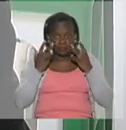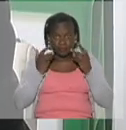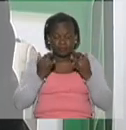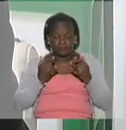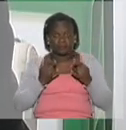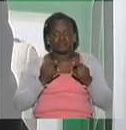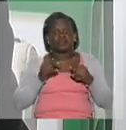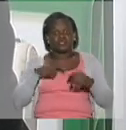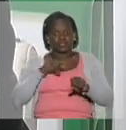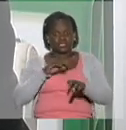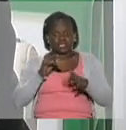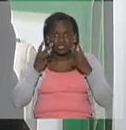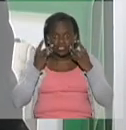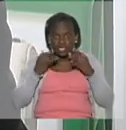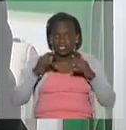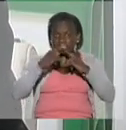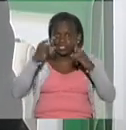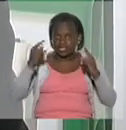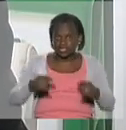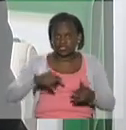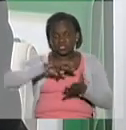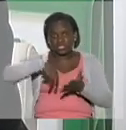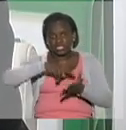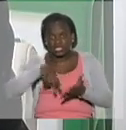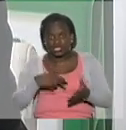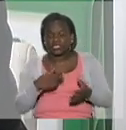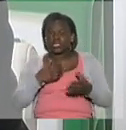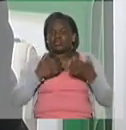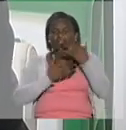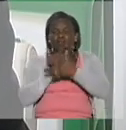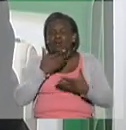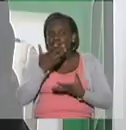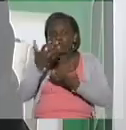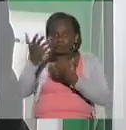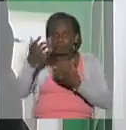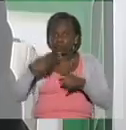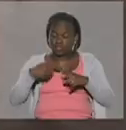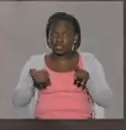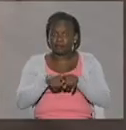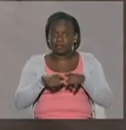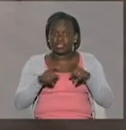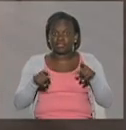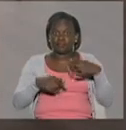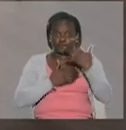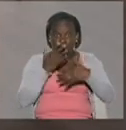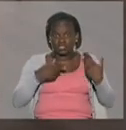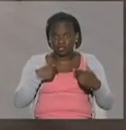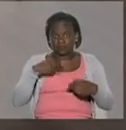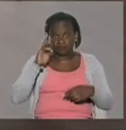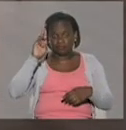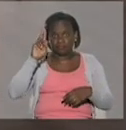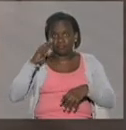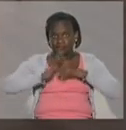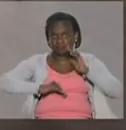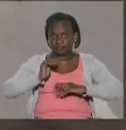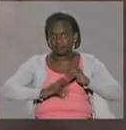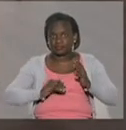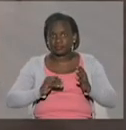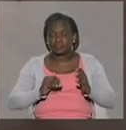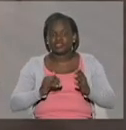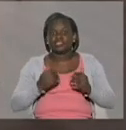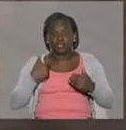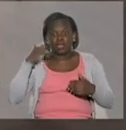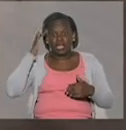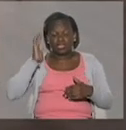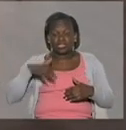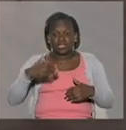artes cênicas. Então, eu dou aula de teatro, eu dou aula de circo, eu dou aula de dança e eu faço ópera. Ai, que delícia. Porque eu sou músico também. Então, eu